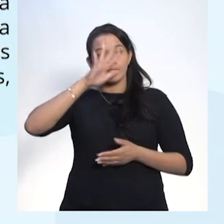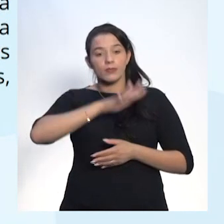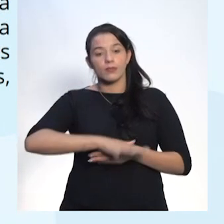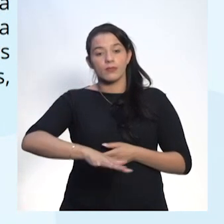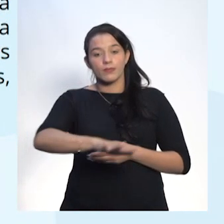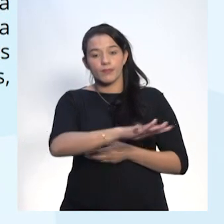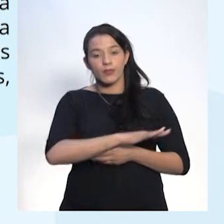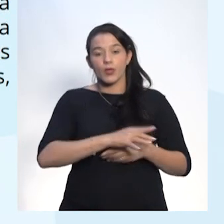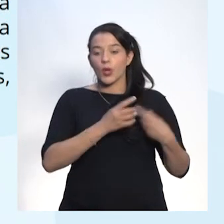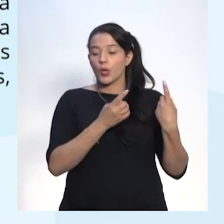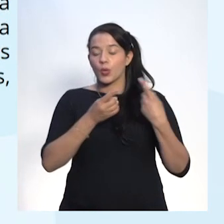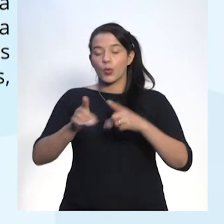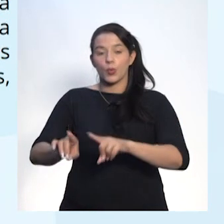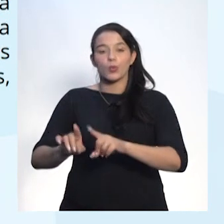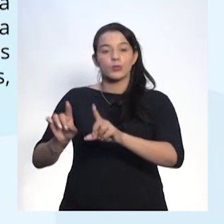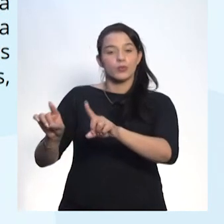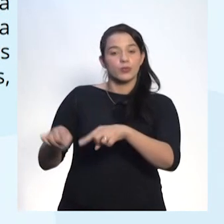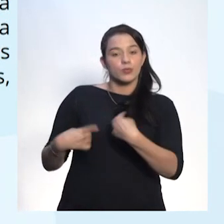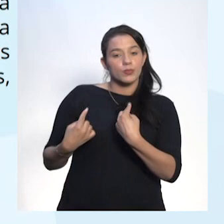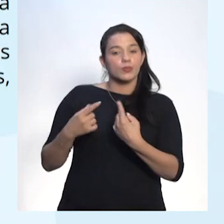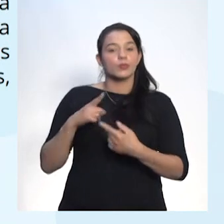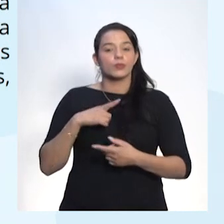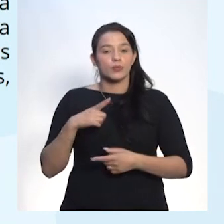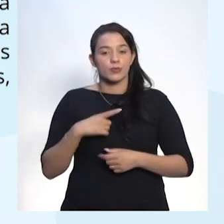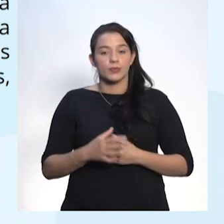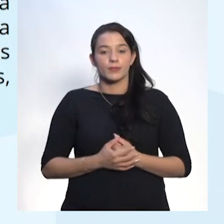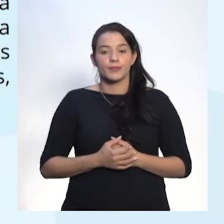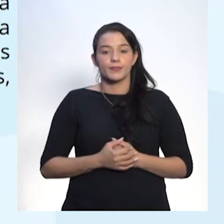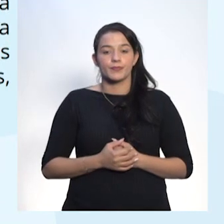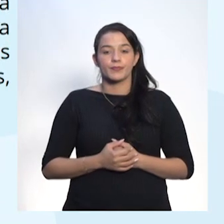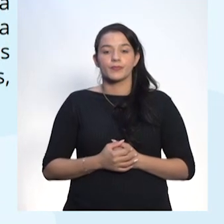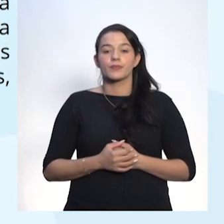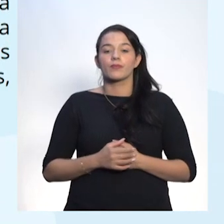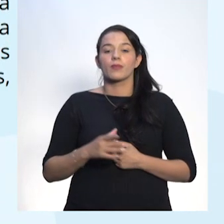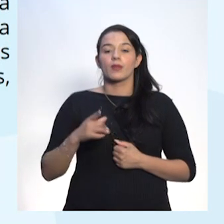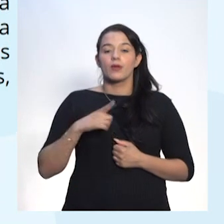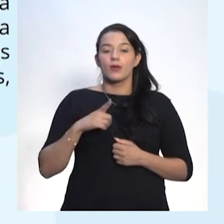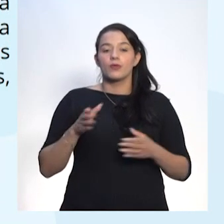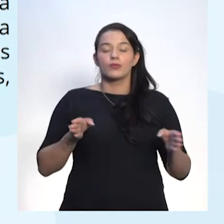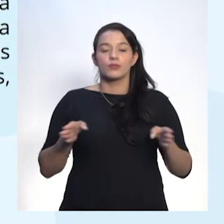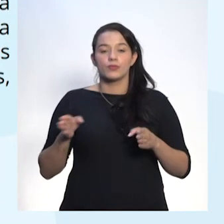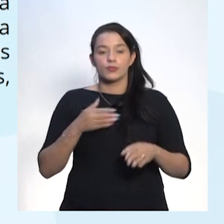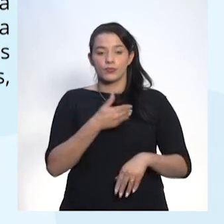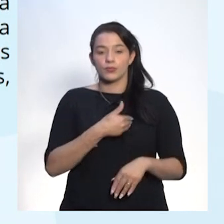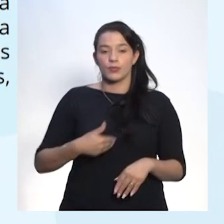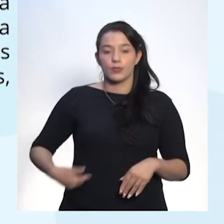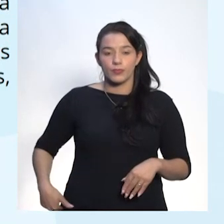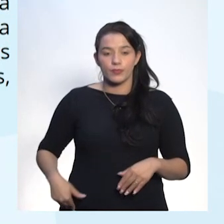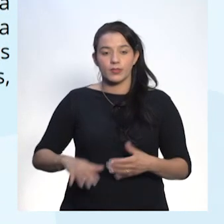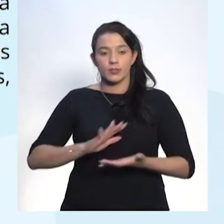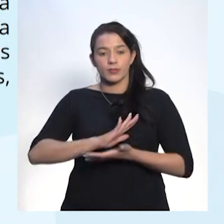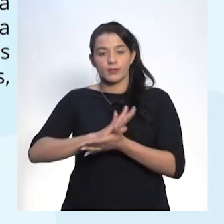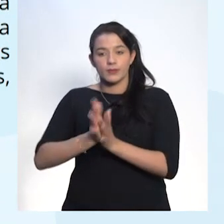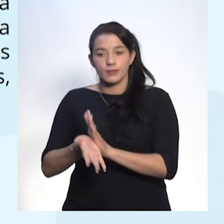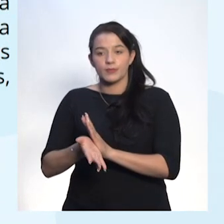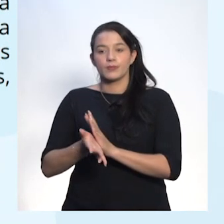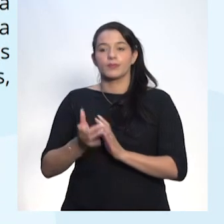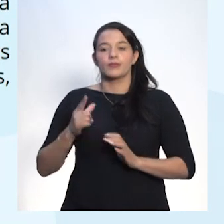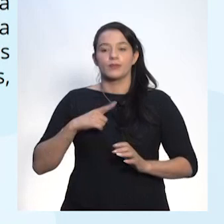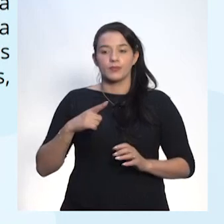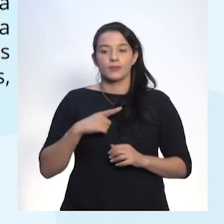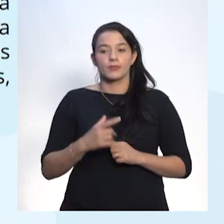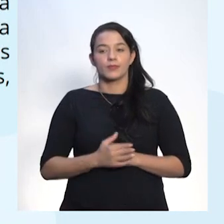os opositores às ditaduras. De forma coordenada, os governos reprimiam os adversários dos